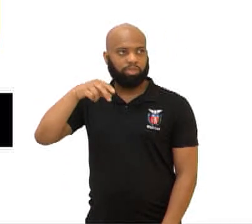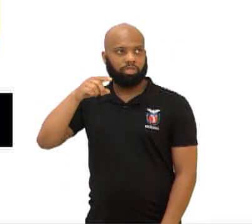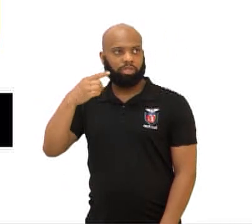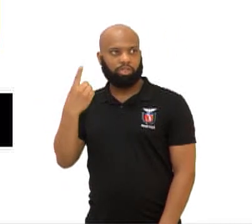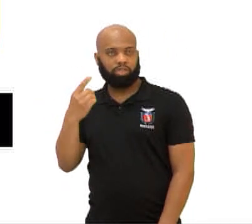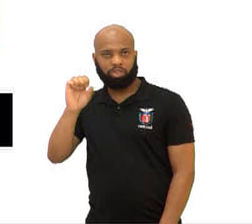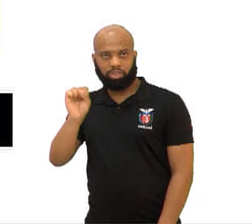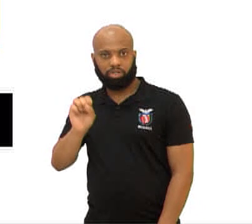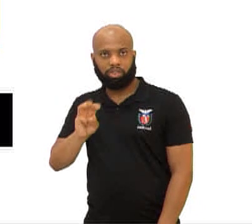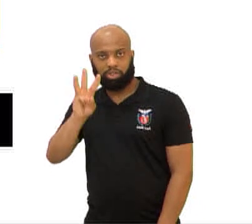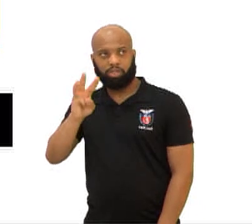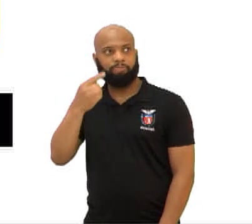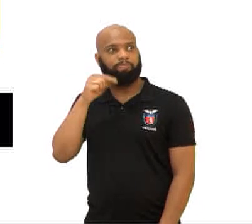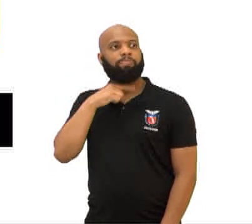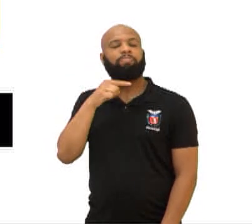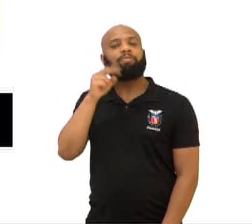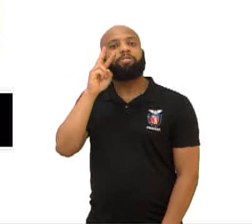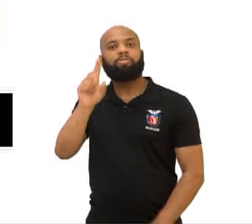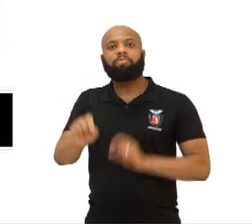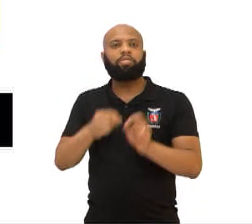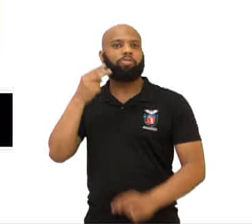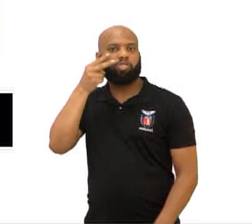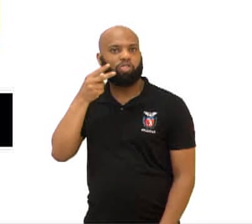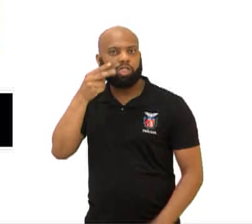do verde e violeta, e o